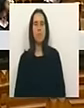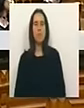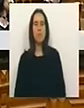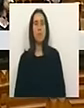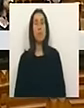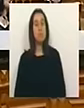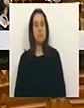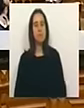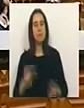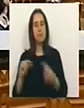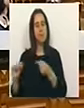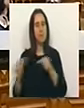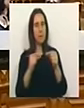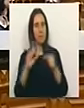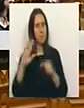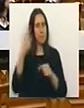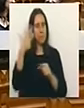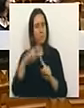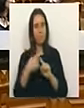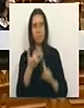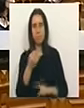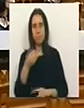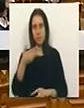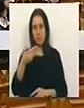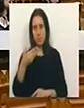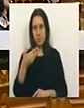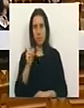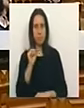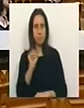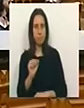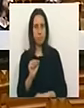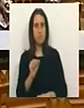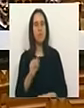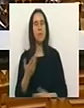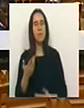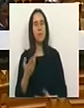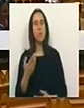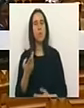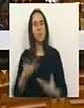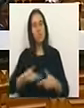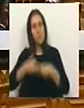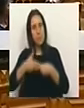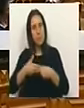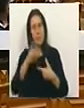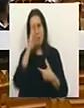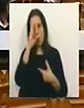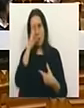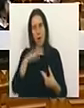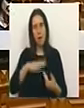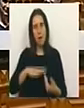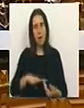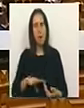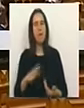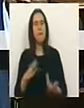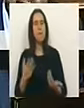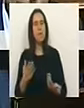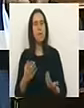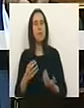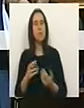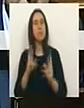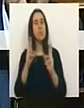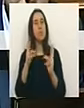Neste nosso primeiro debate do ano 2017, quero cumprimentá-lo e esperar